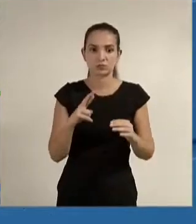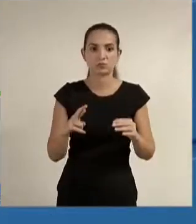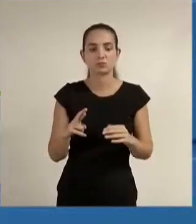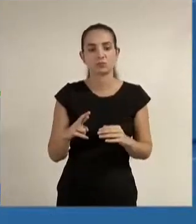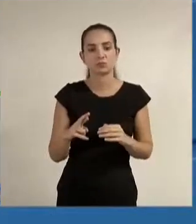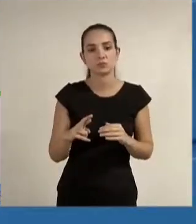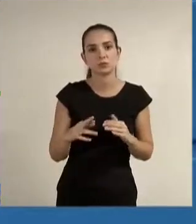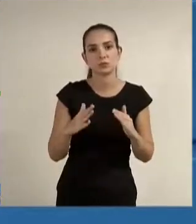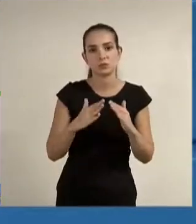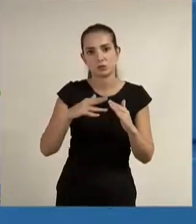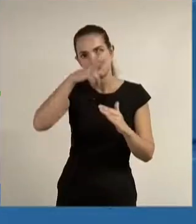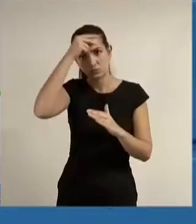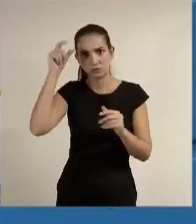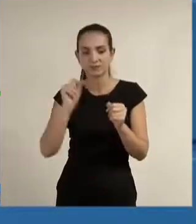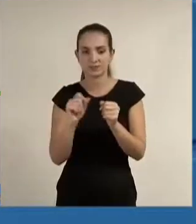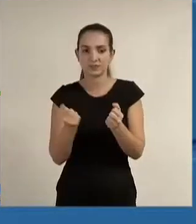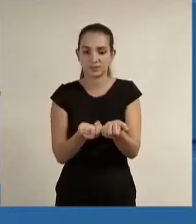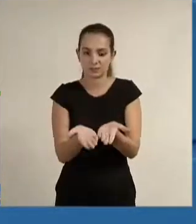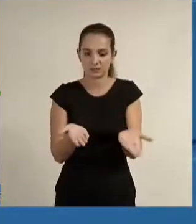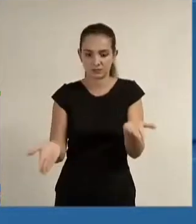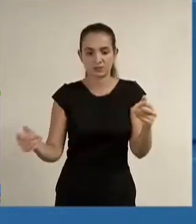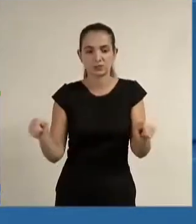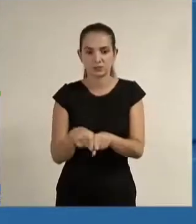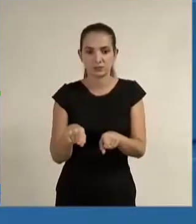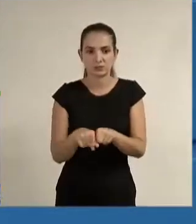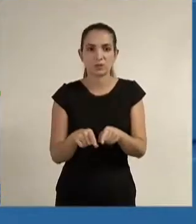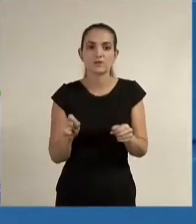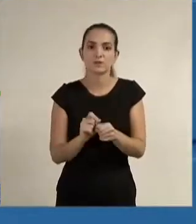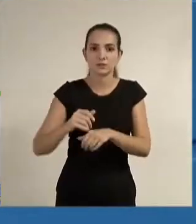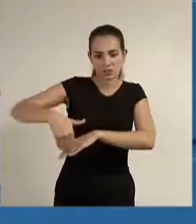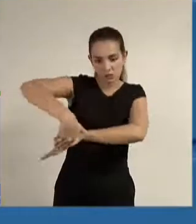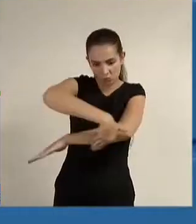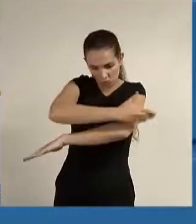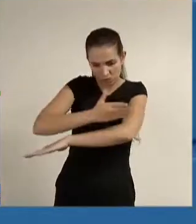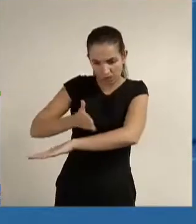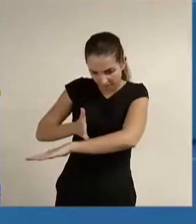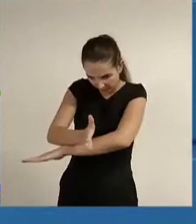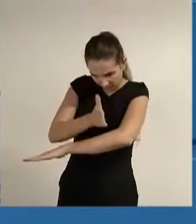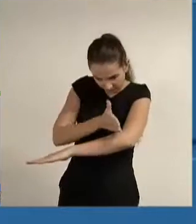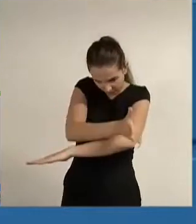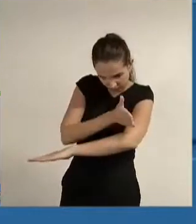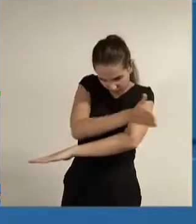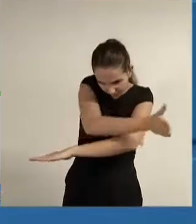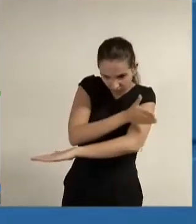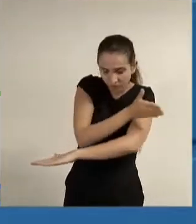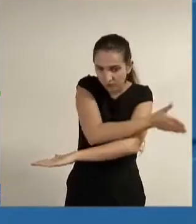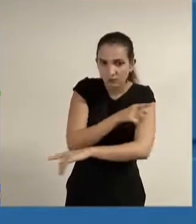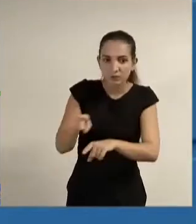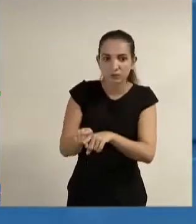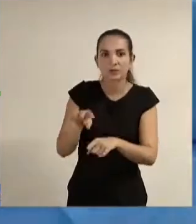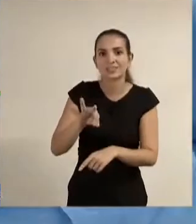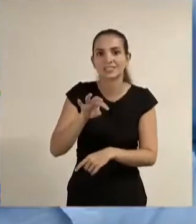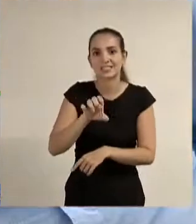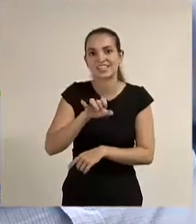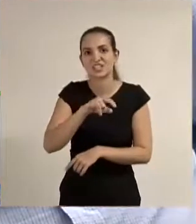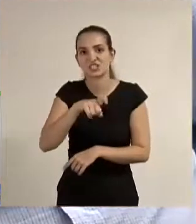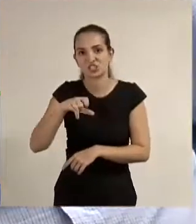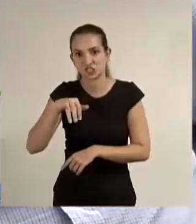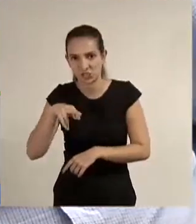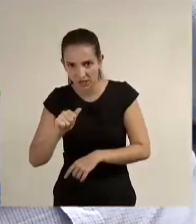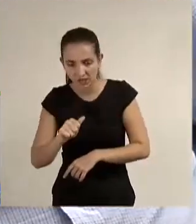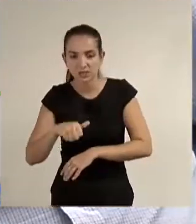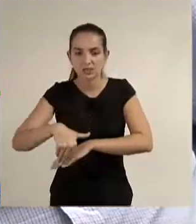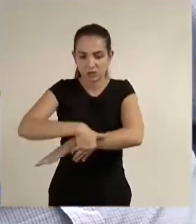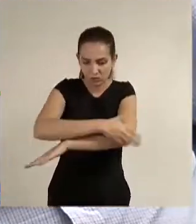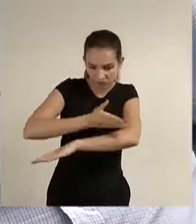possa fazer a licitação, também fazer as transversais interligando Joaquim Teixeira Alves a Weimar